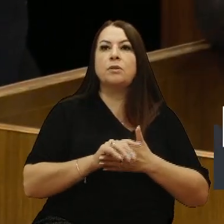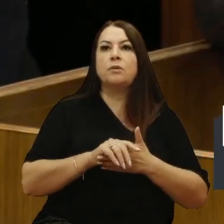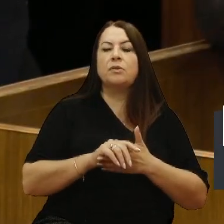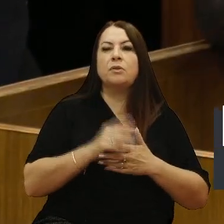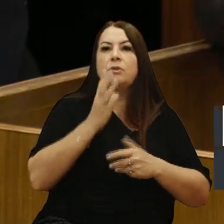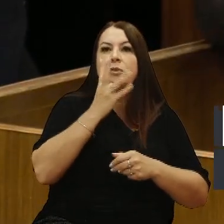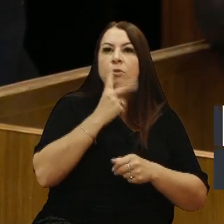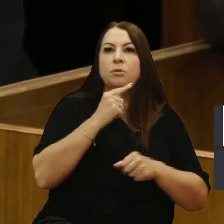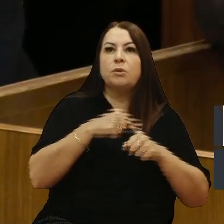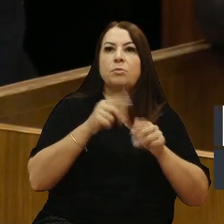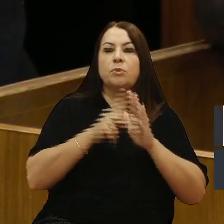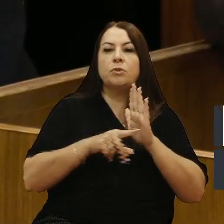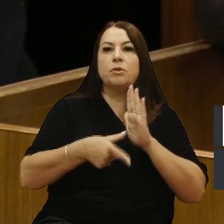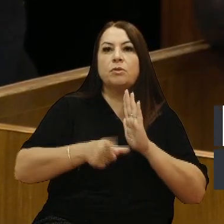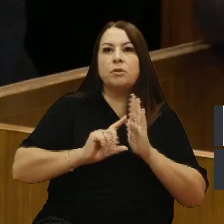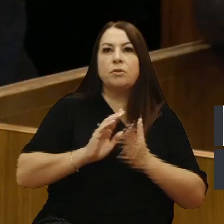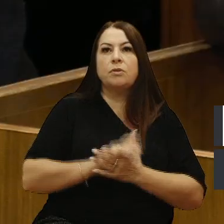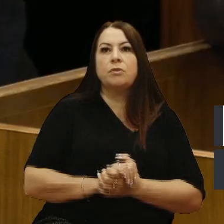teve no projeto anterior.